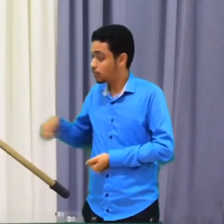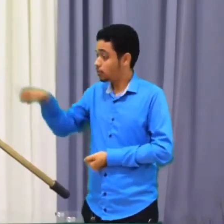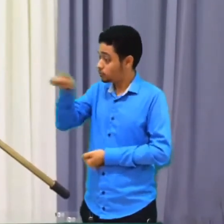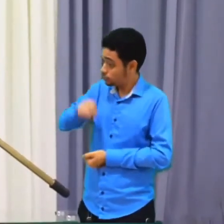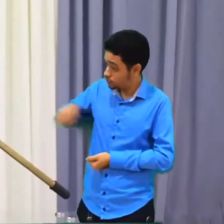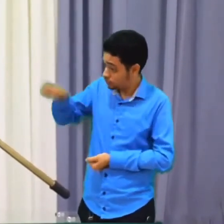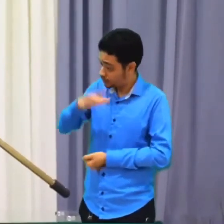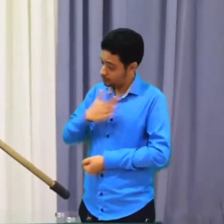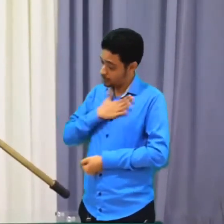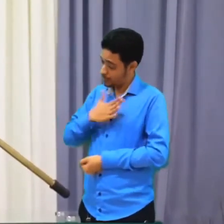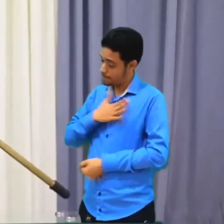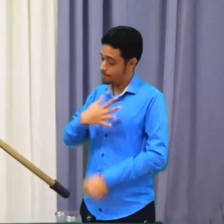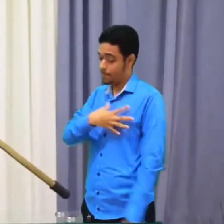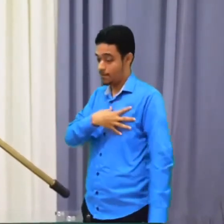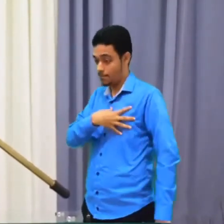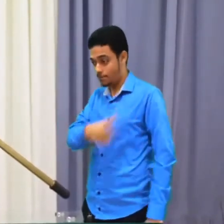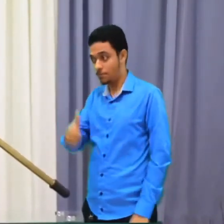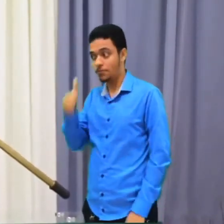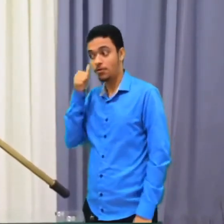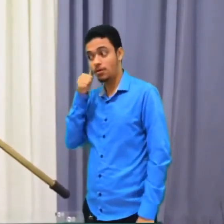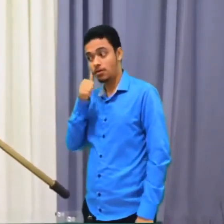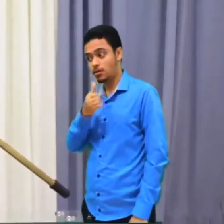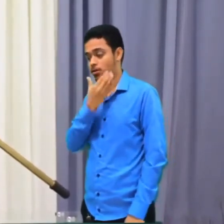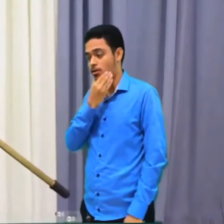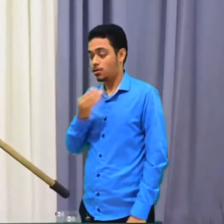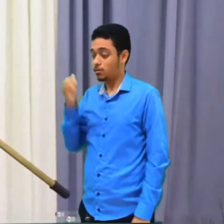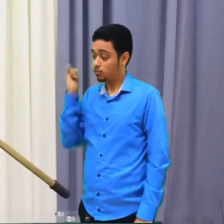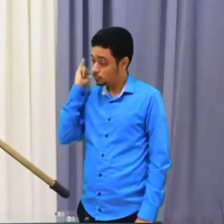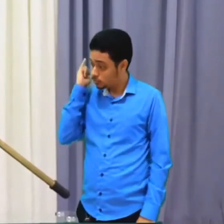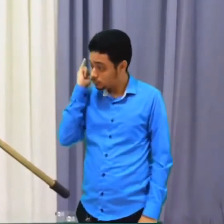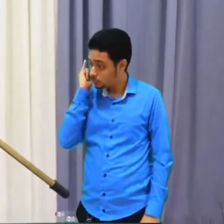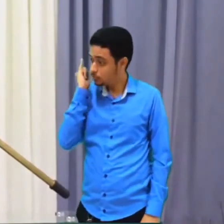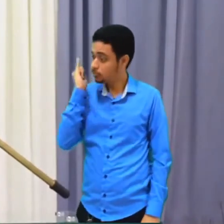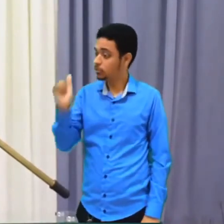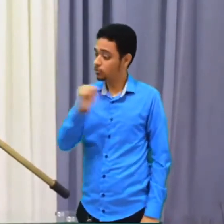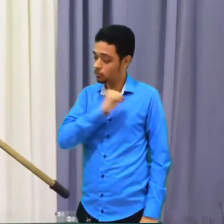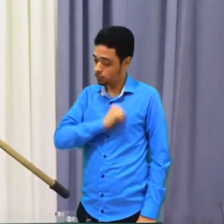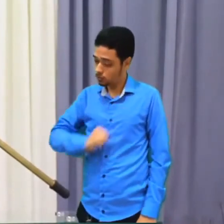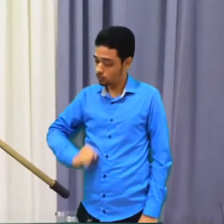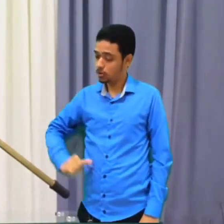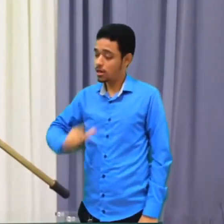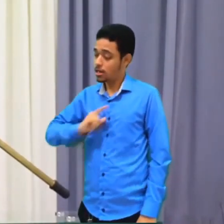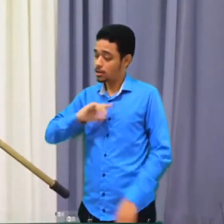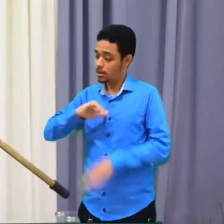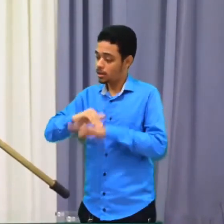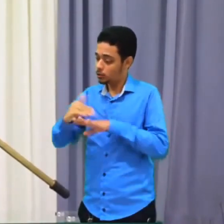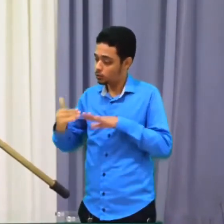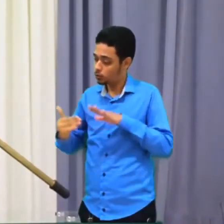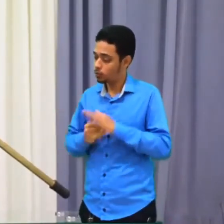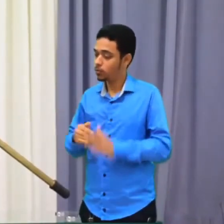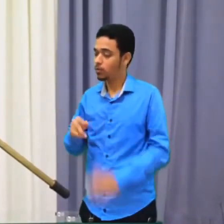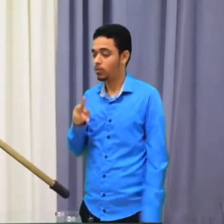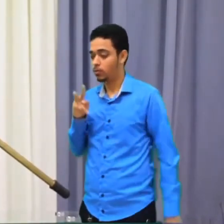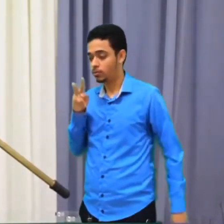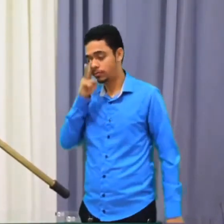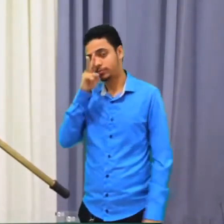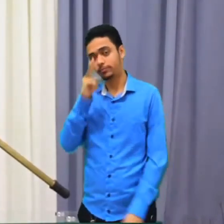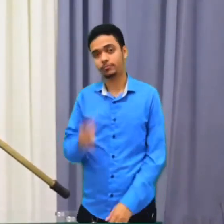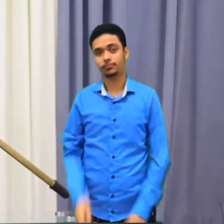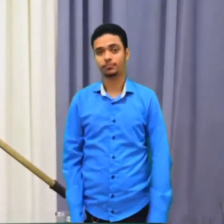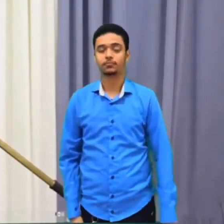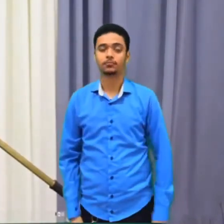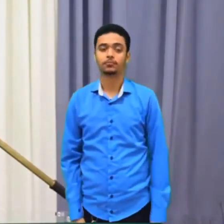sereis para mim filhos e filhas, diz o Senhor Todo-Poderoso.